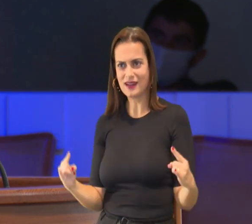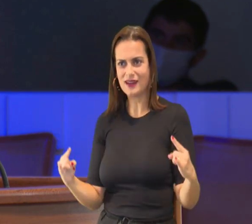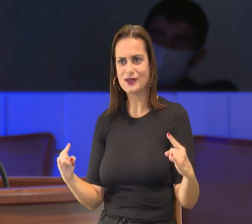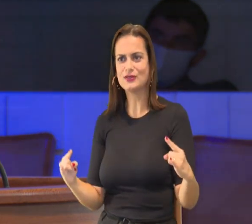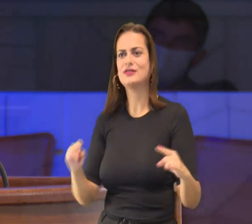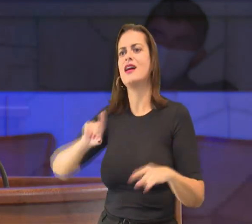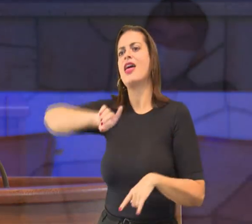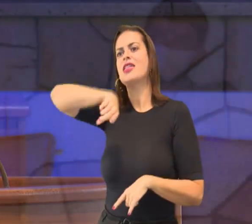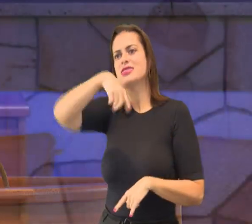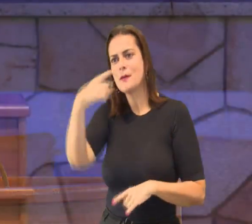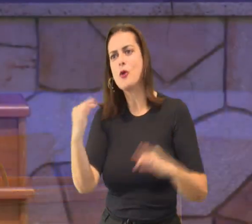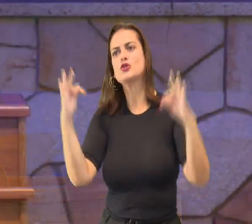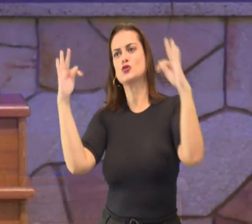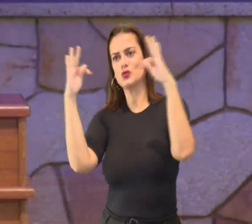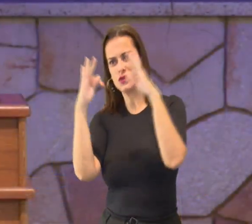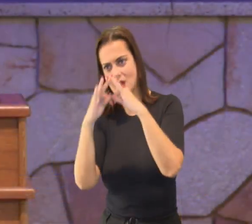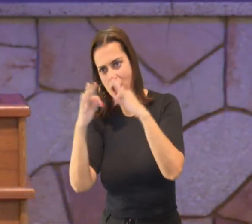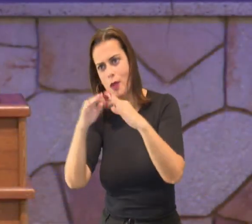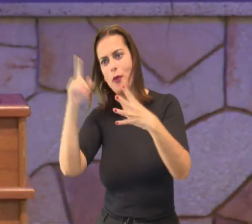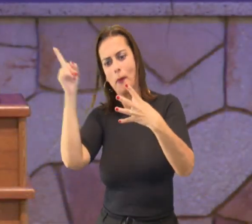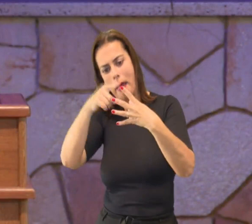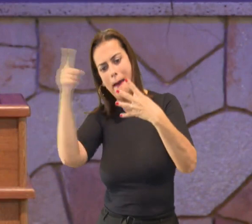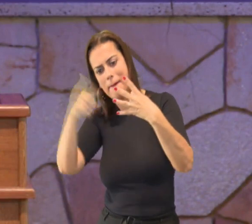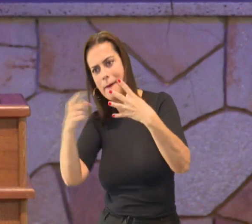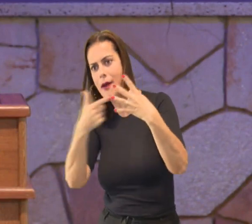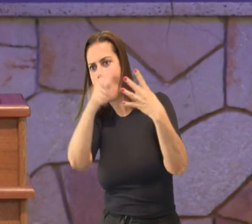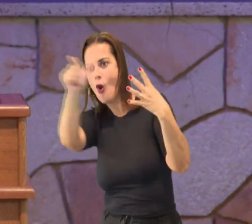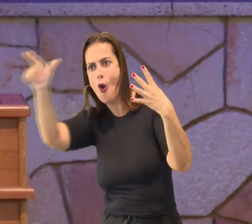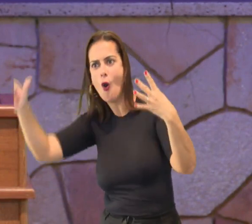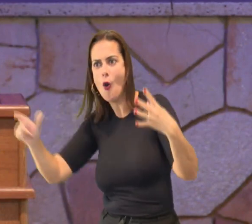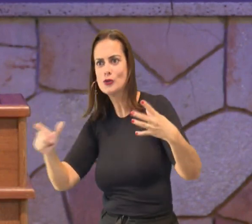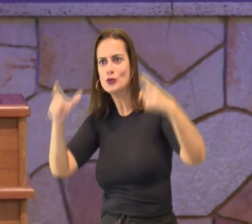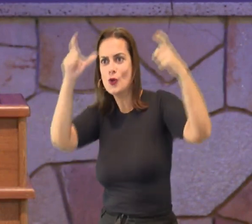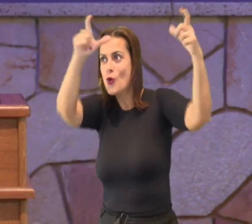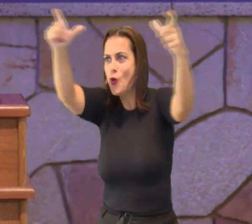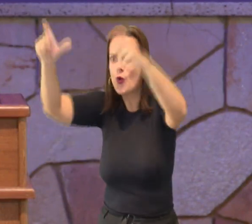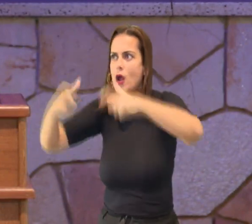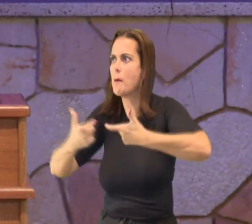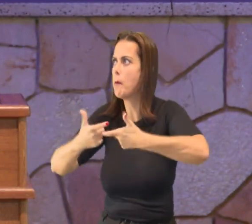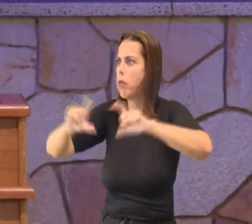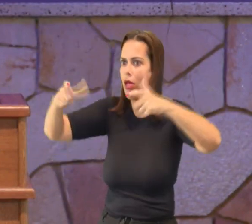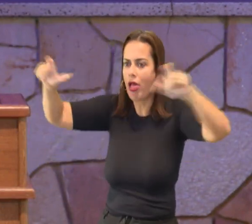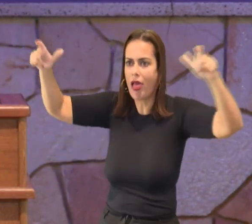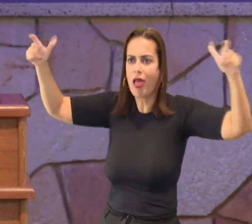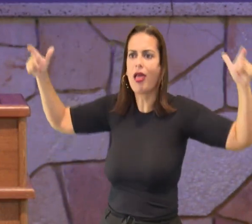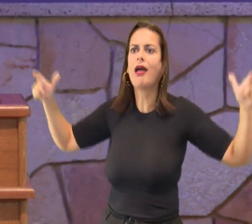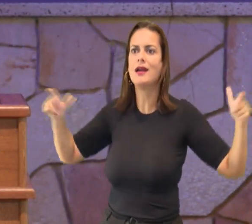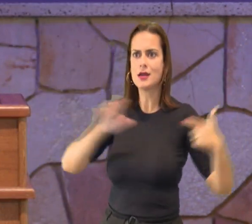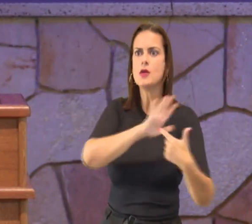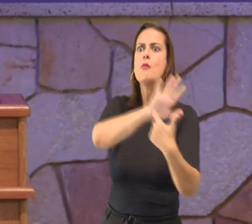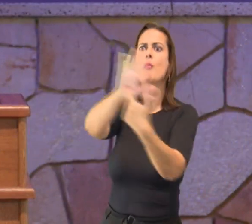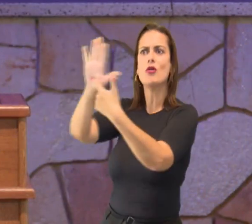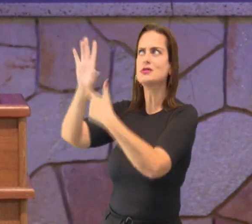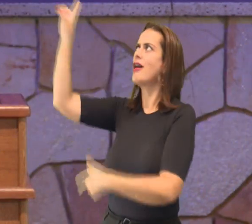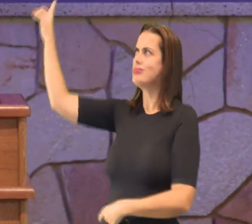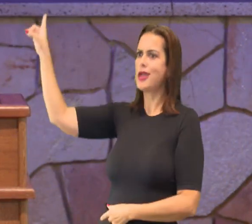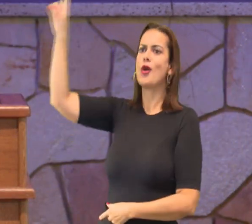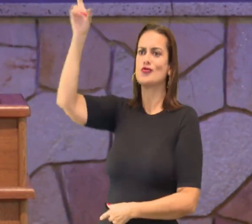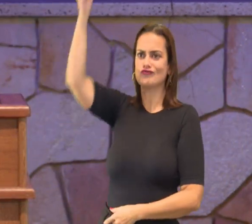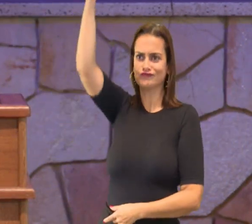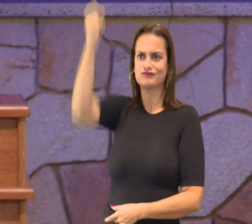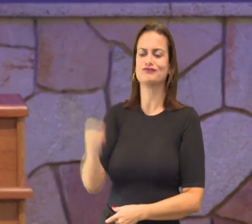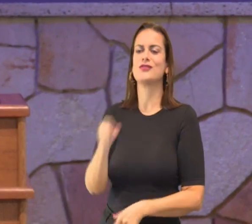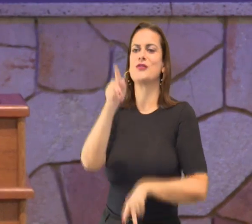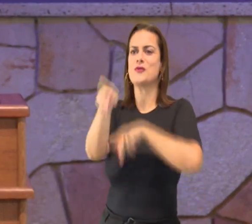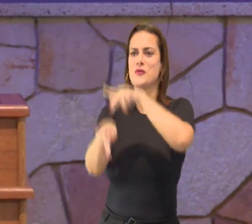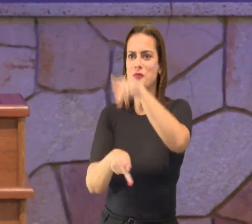Salomão, depois o estabelecimento das sinagogas, ou seja, um crescendo que havia a manifestação de Deus para com o seu